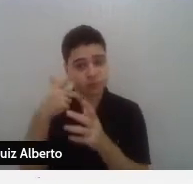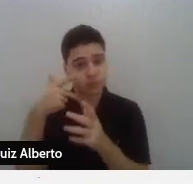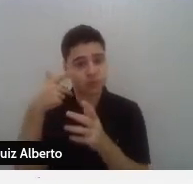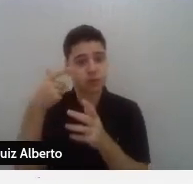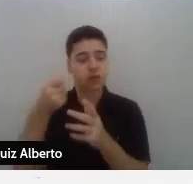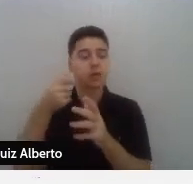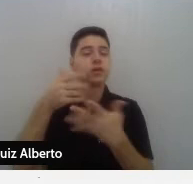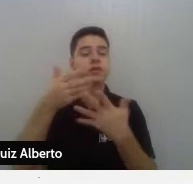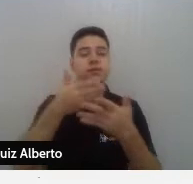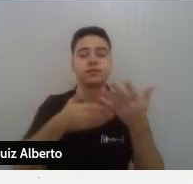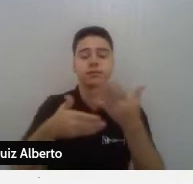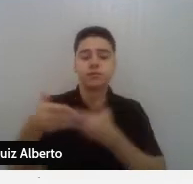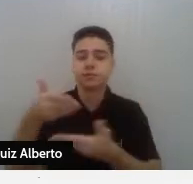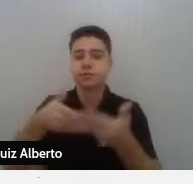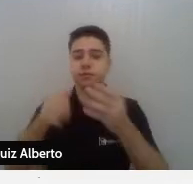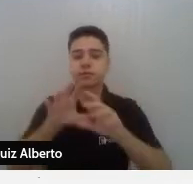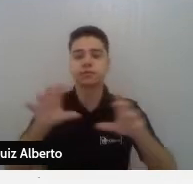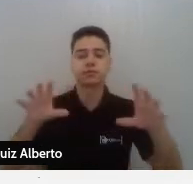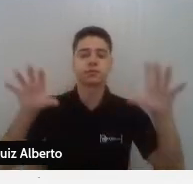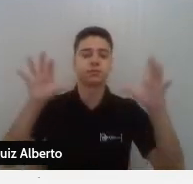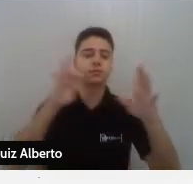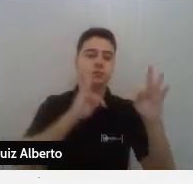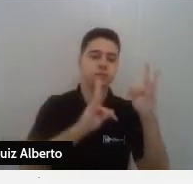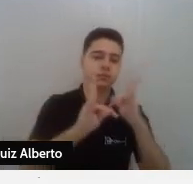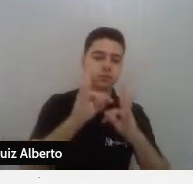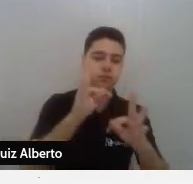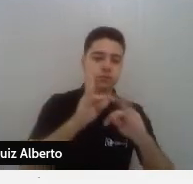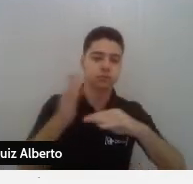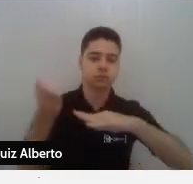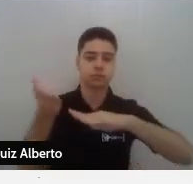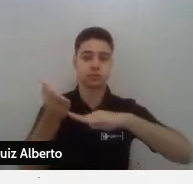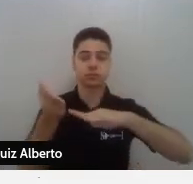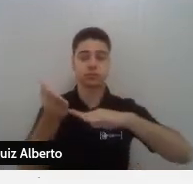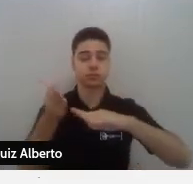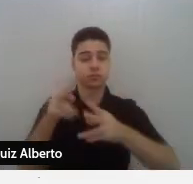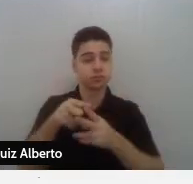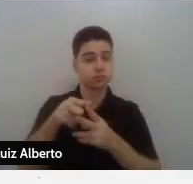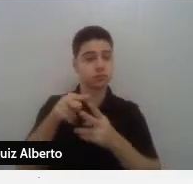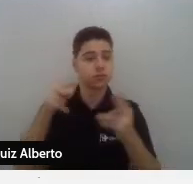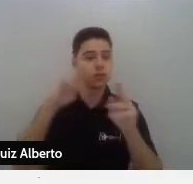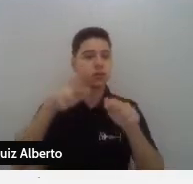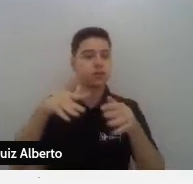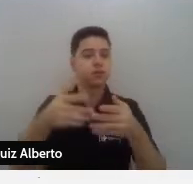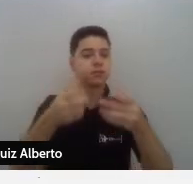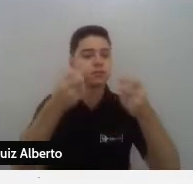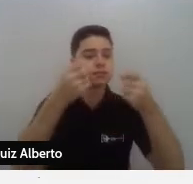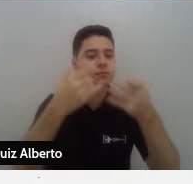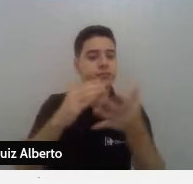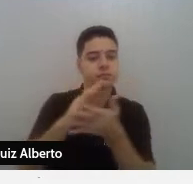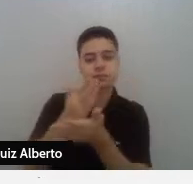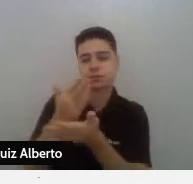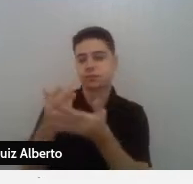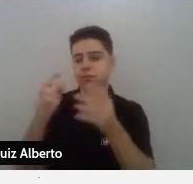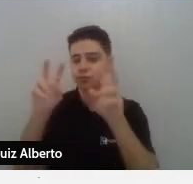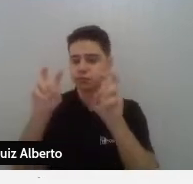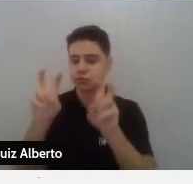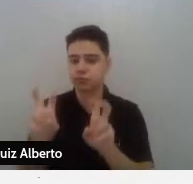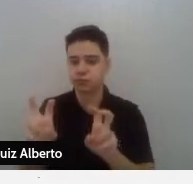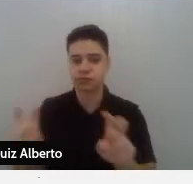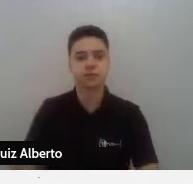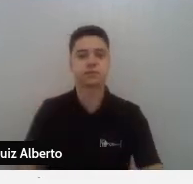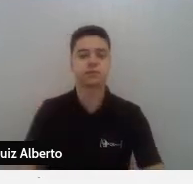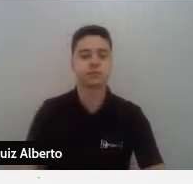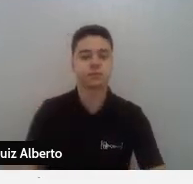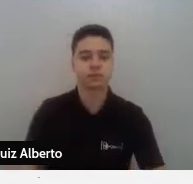mais tecnológico digital contemporâneo, a gente vai falar um pouquinho de alguns conceitos. Para a